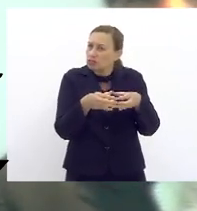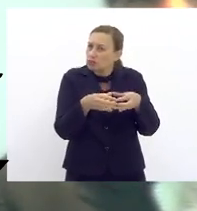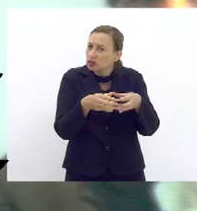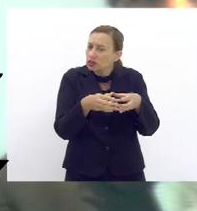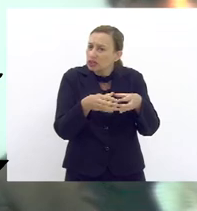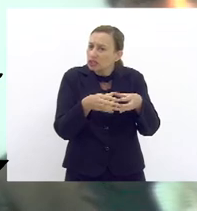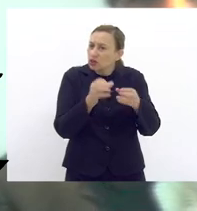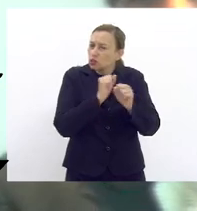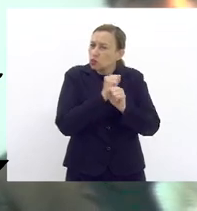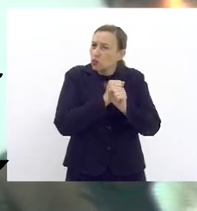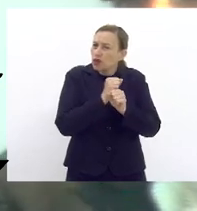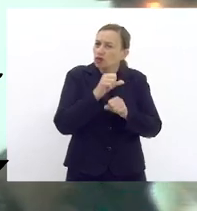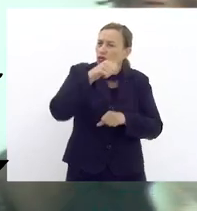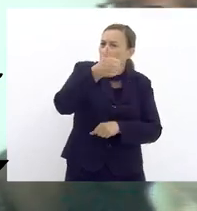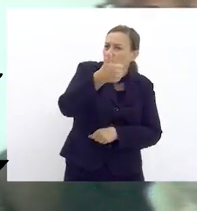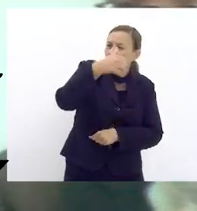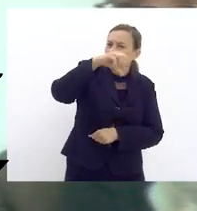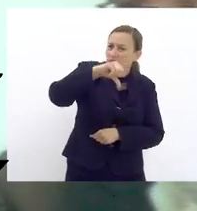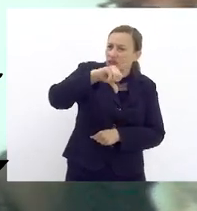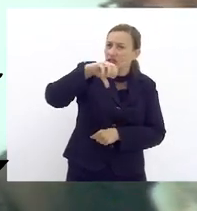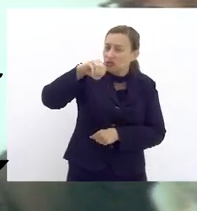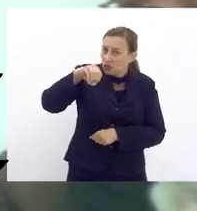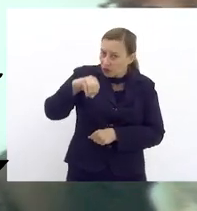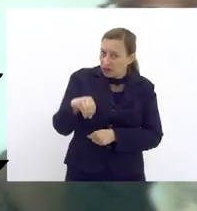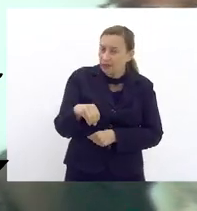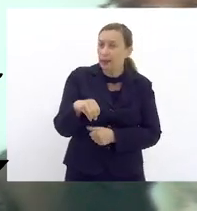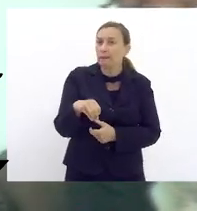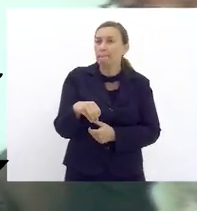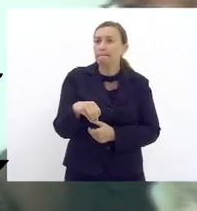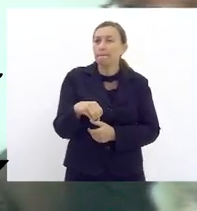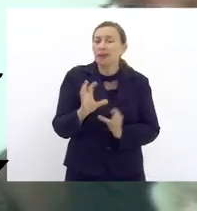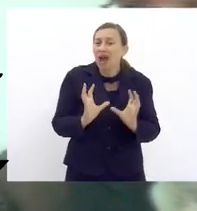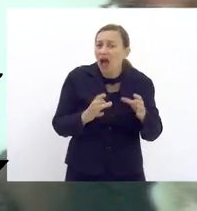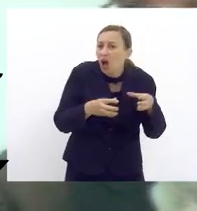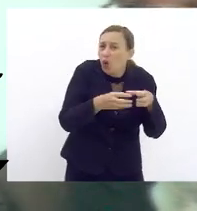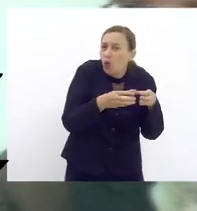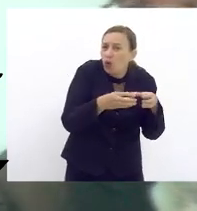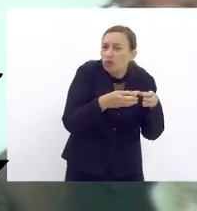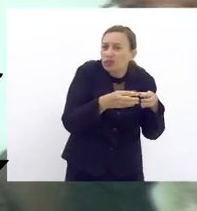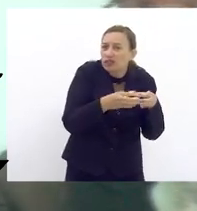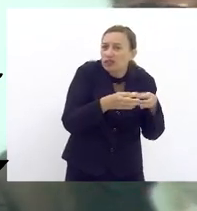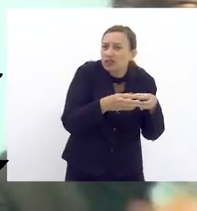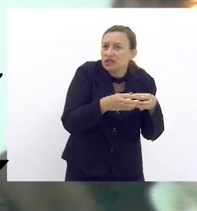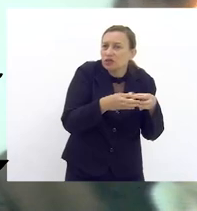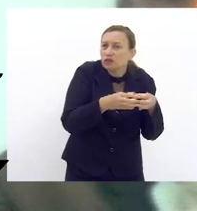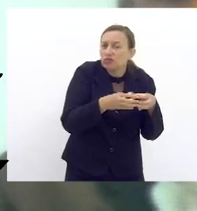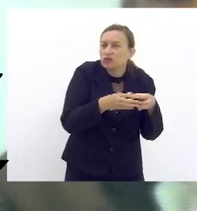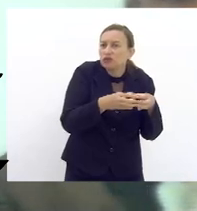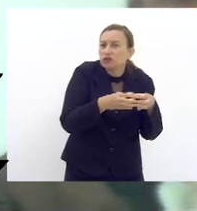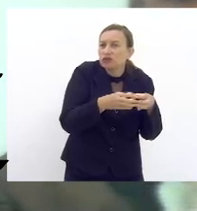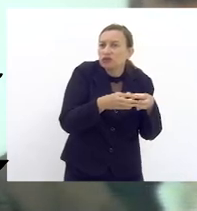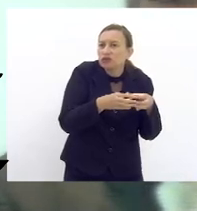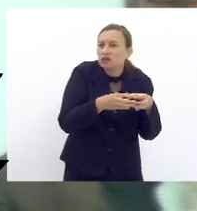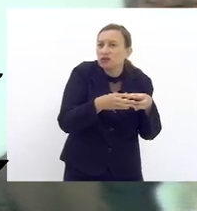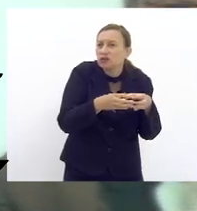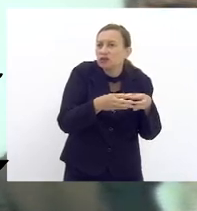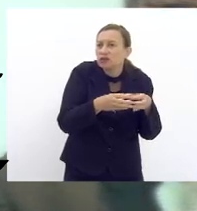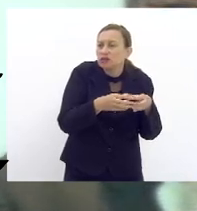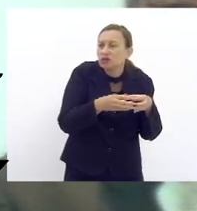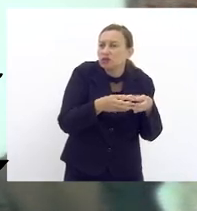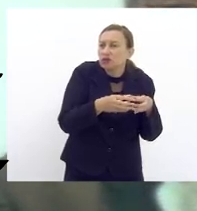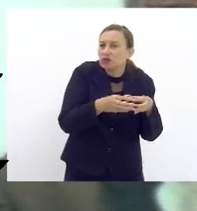na década de 1990 a comissão da Câmara dos Deputados